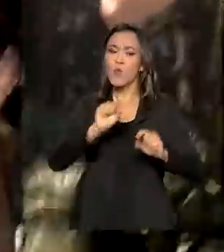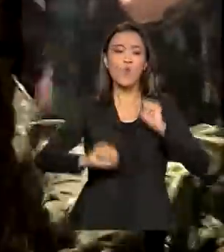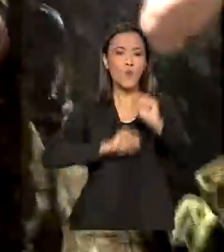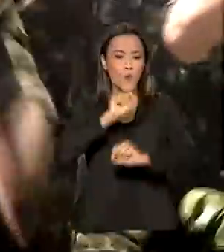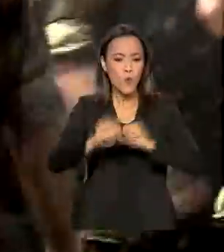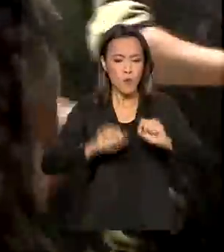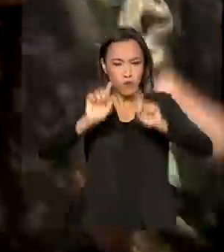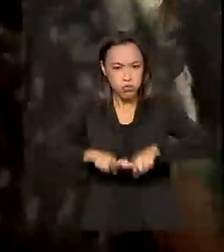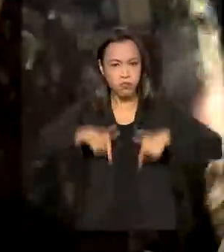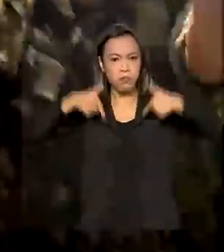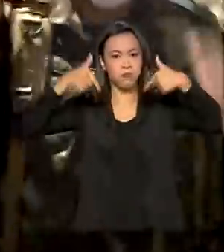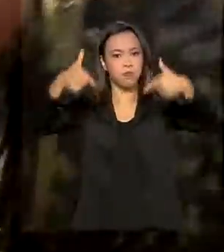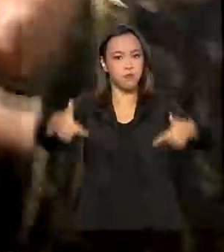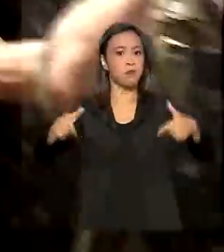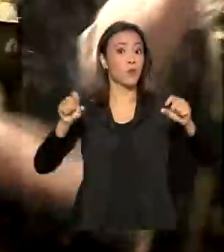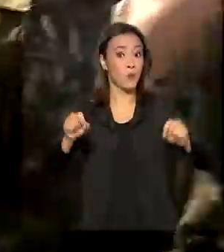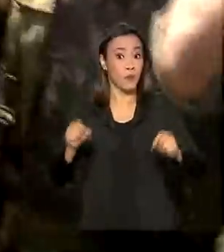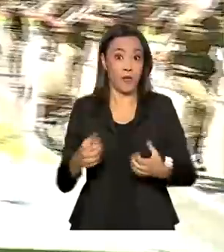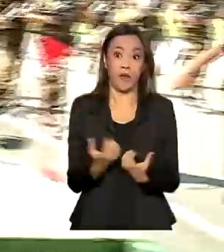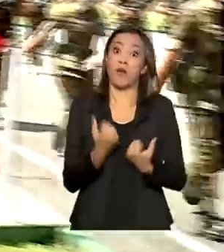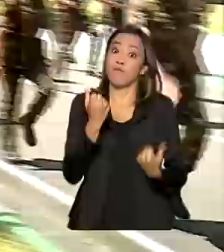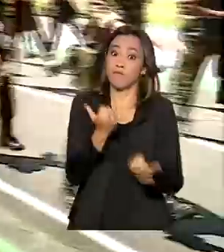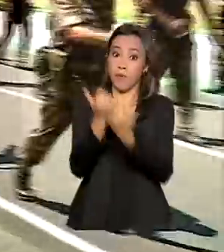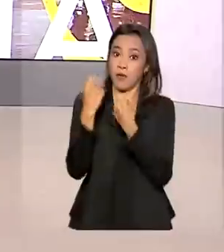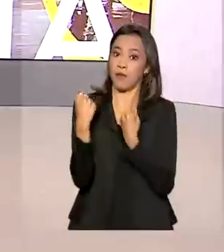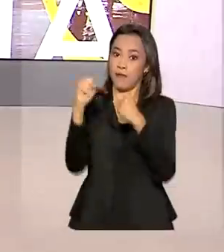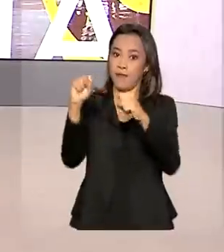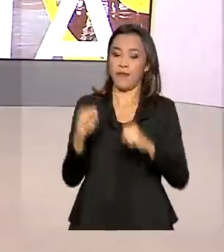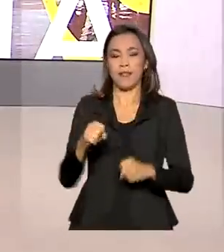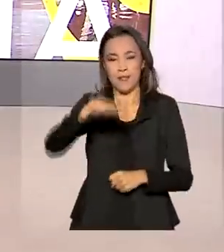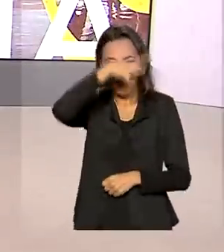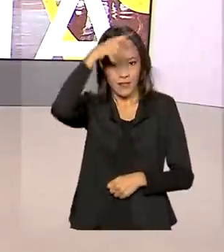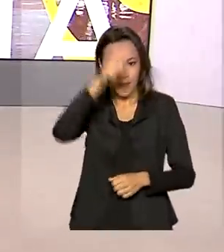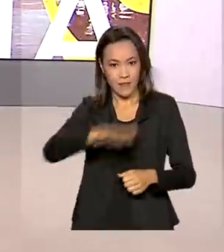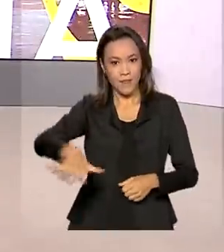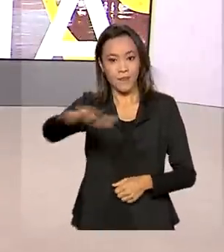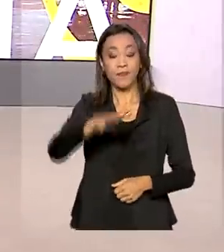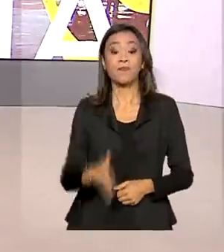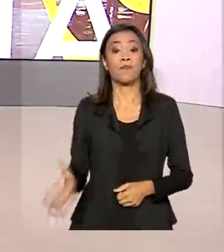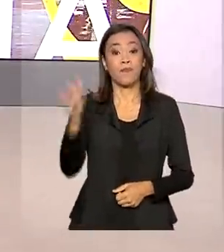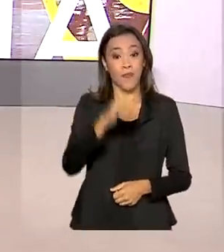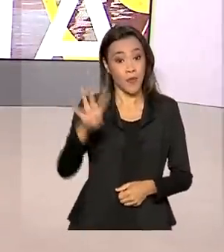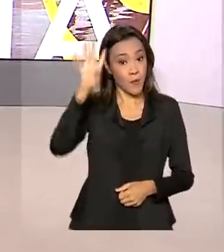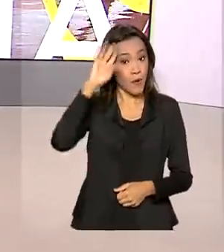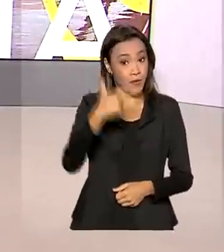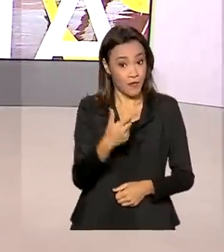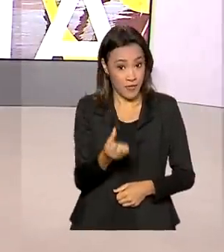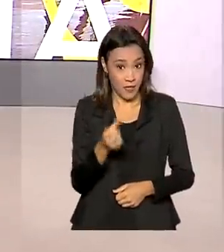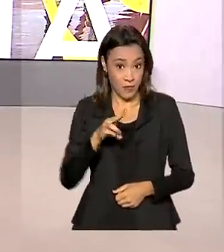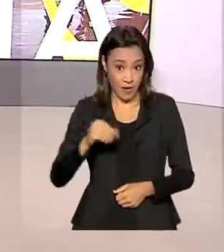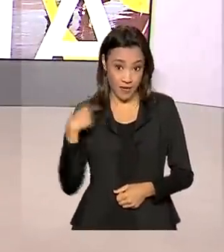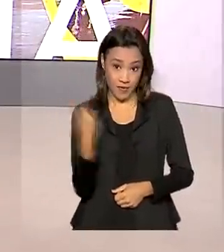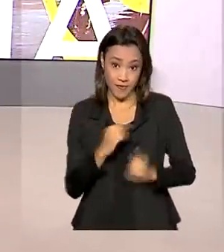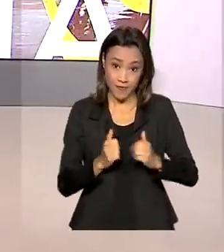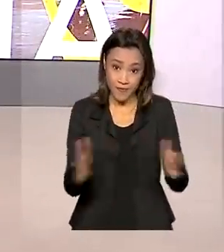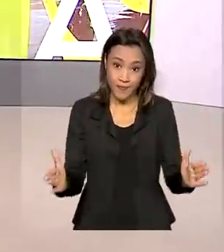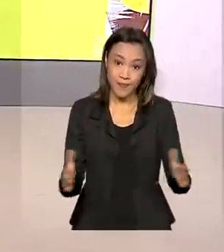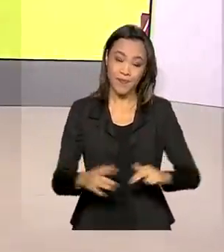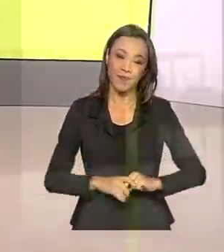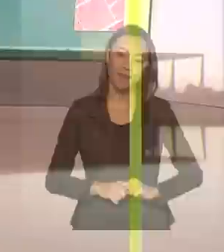exercício operacional de defesa no Amazonas. Quarta-feira, 26 de maio, Brasil em Dia está no